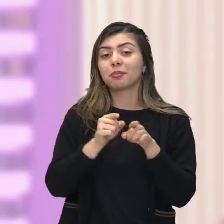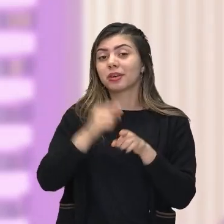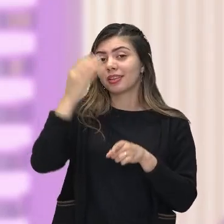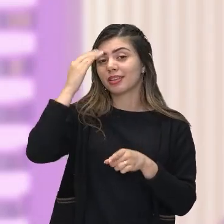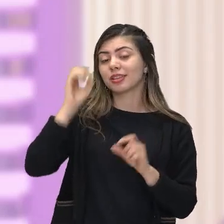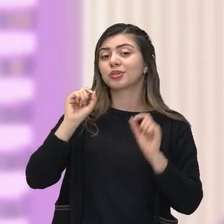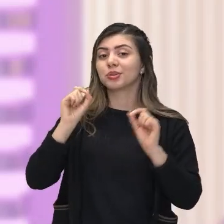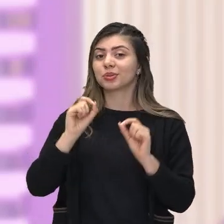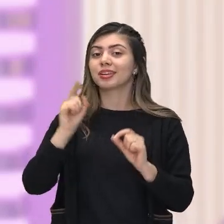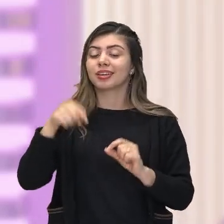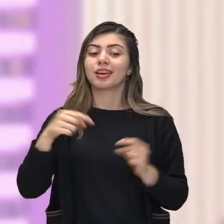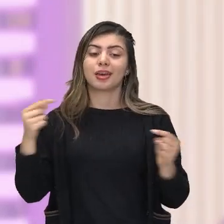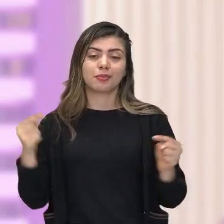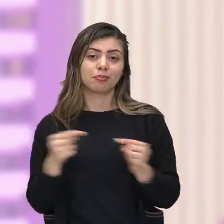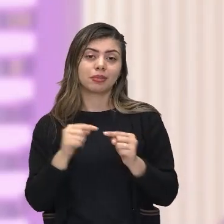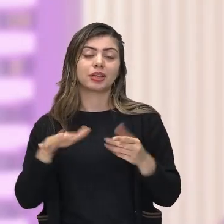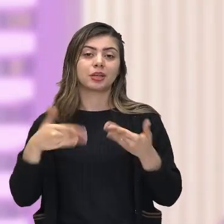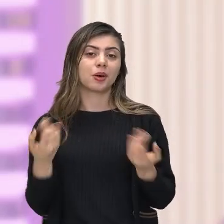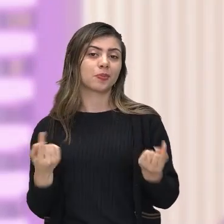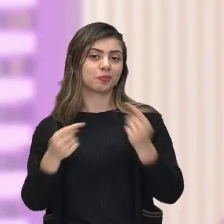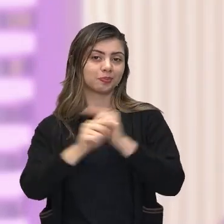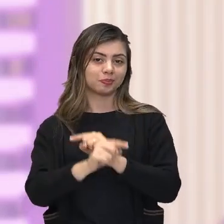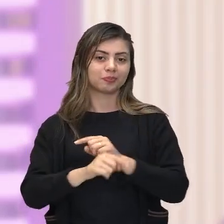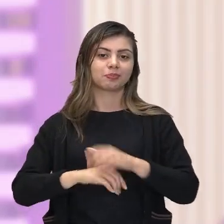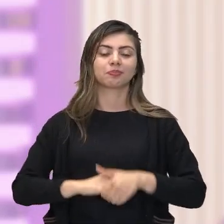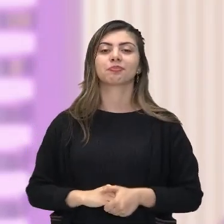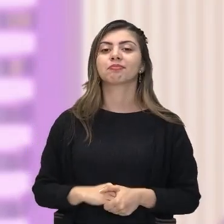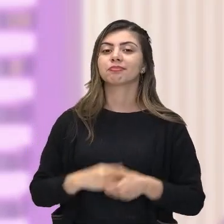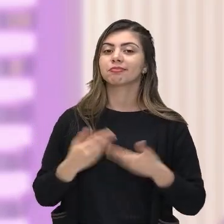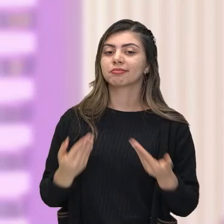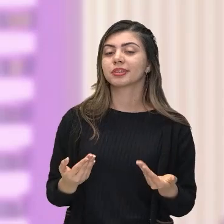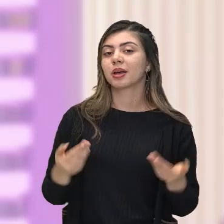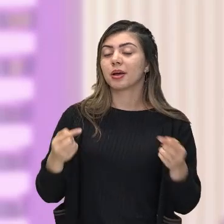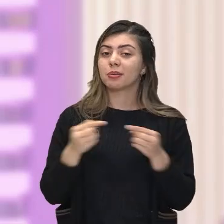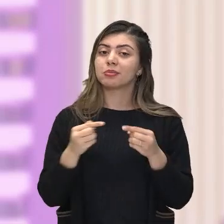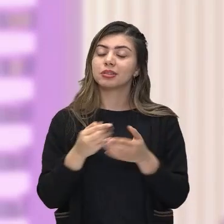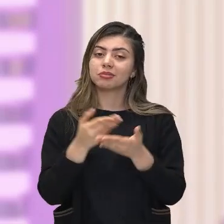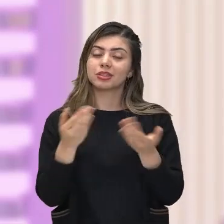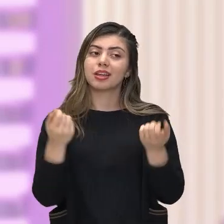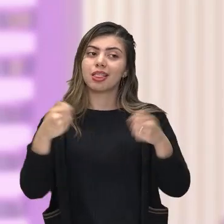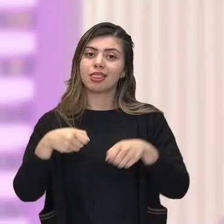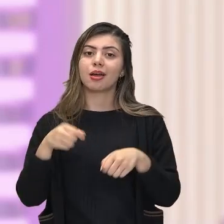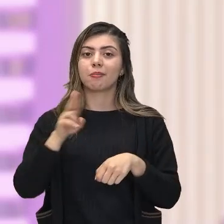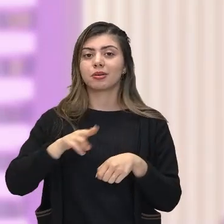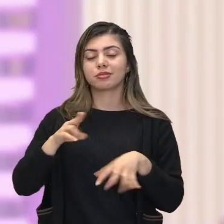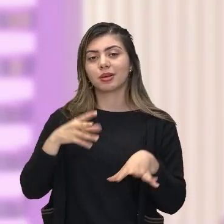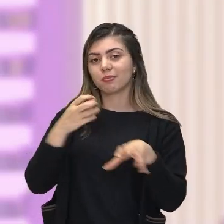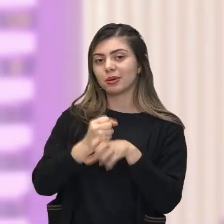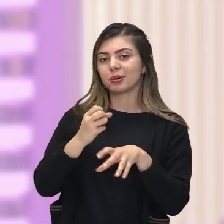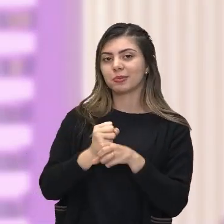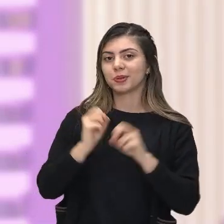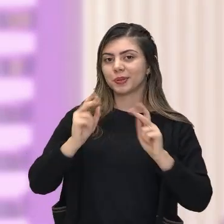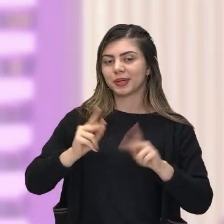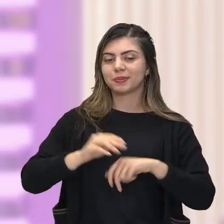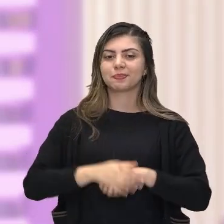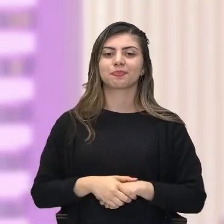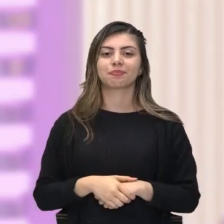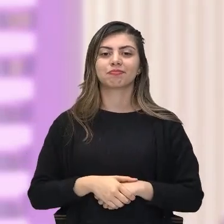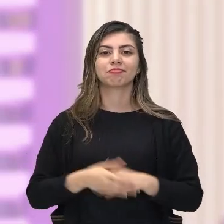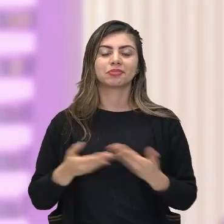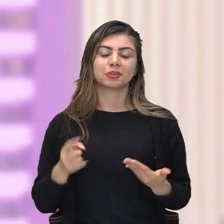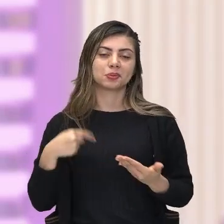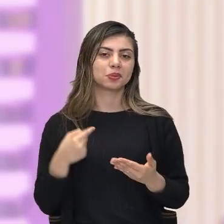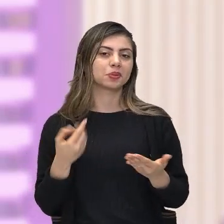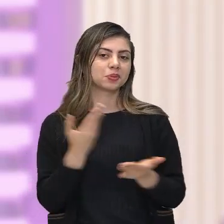são grandezas diretamente e inversamente proporcionais e aplique aí, né, em várias questões aí na vida de vocês. Tudo bem? Essa foi a